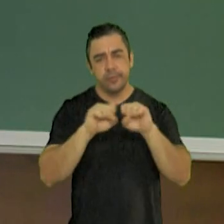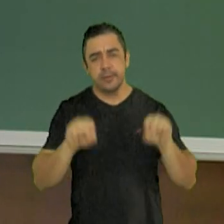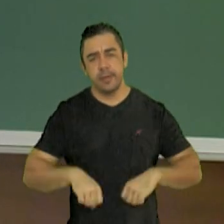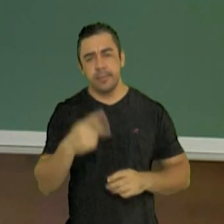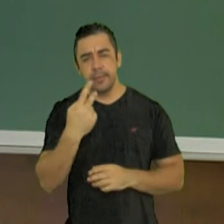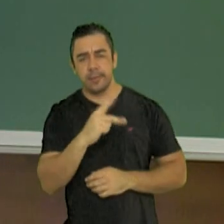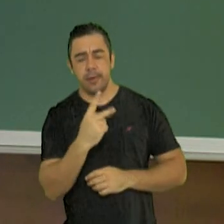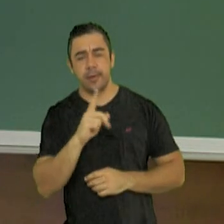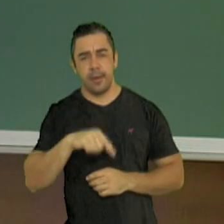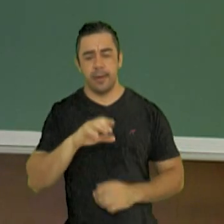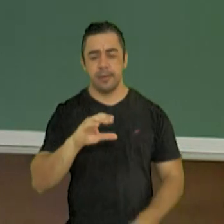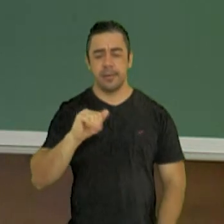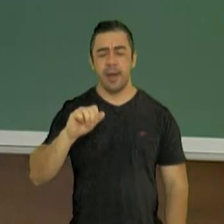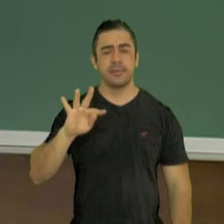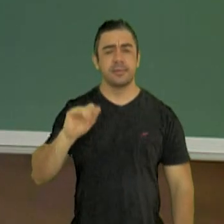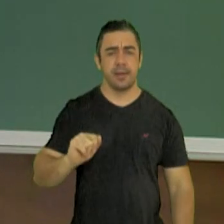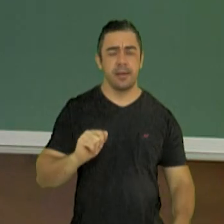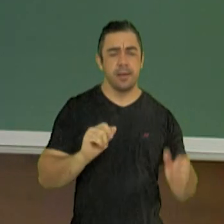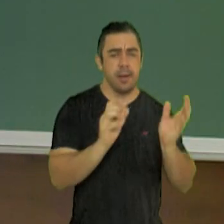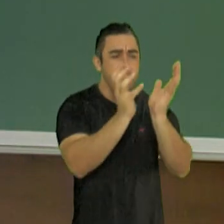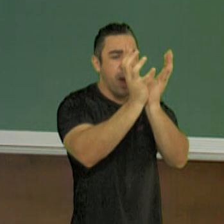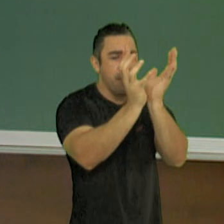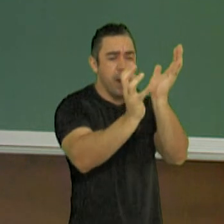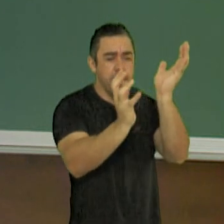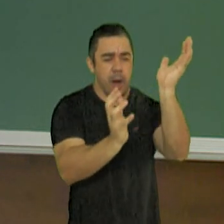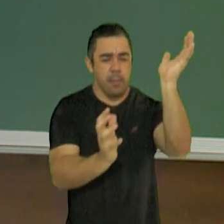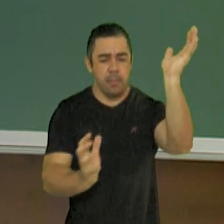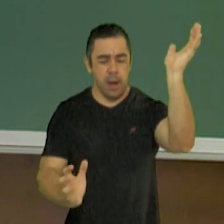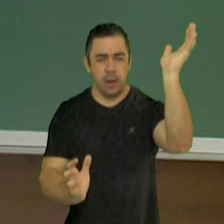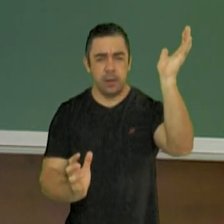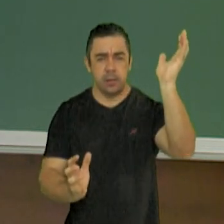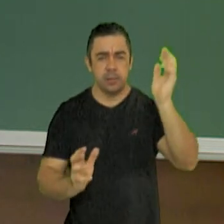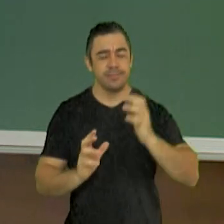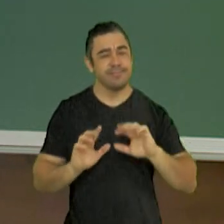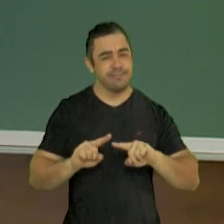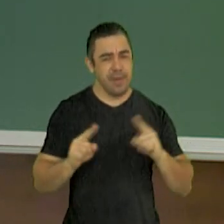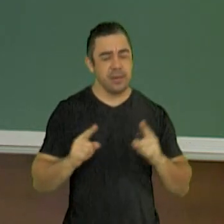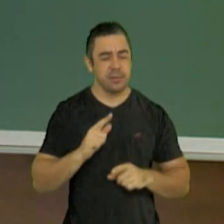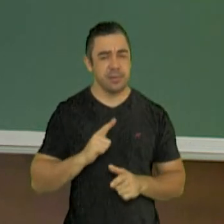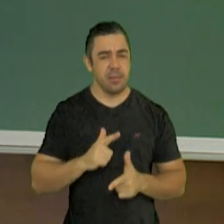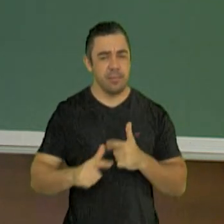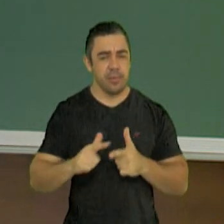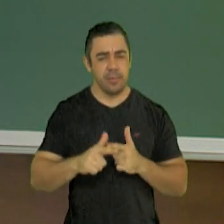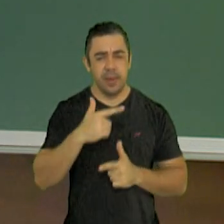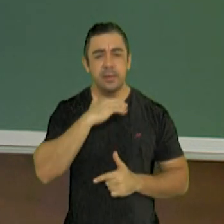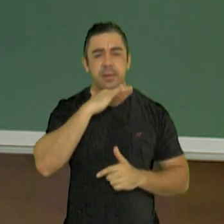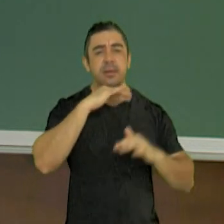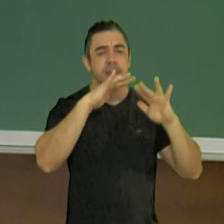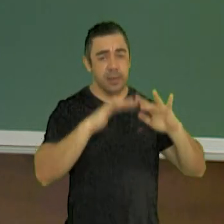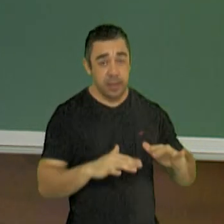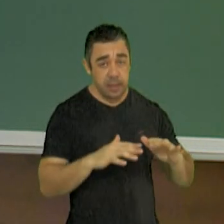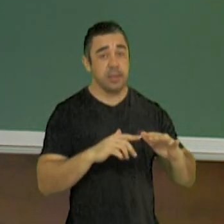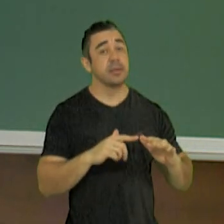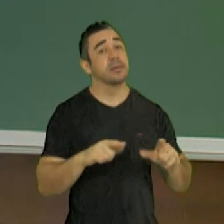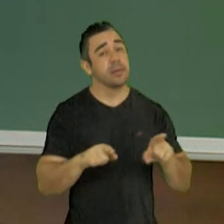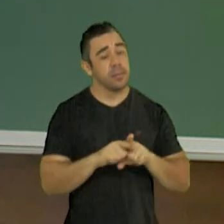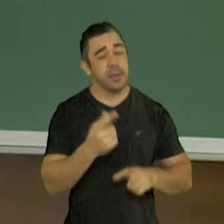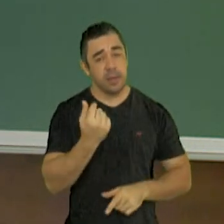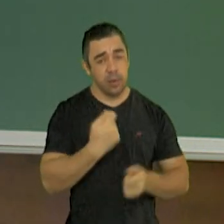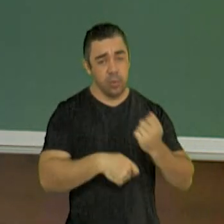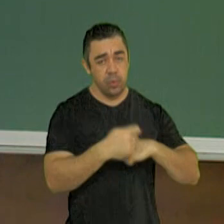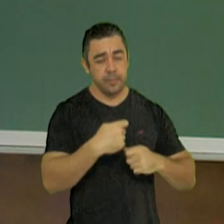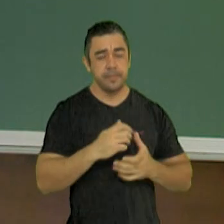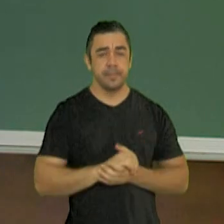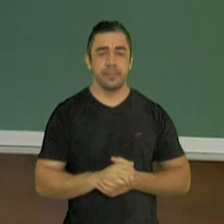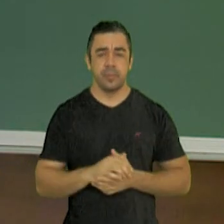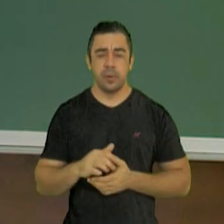Tem uma diversidade de matriz econômica, como falei, vem desenvolvendo essa parte econômica, industrial principalmente. Indústria